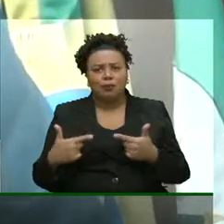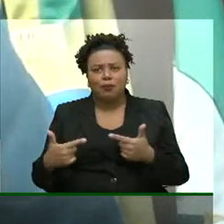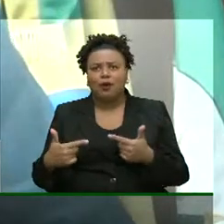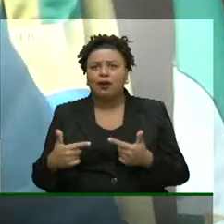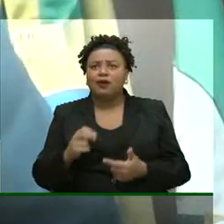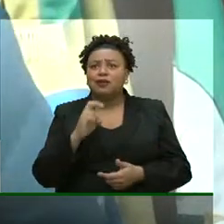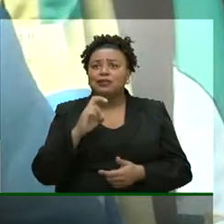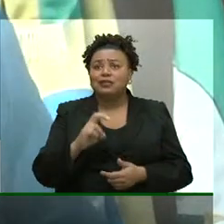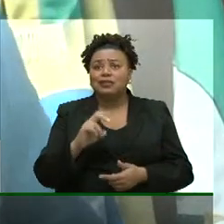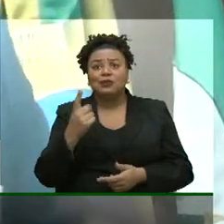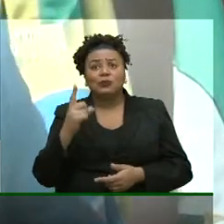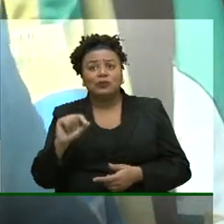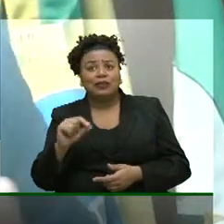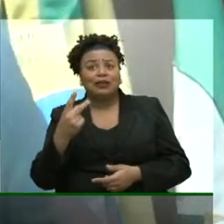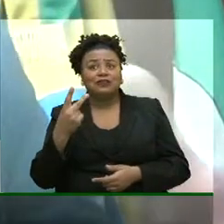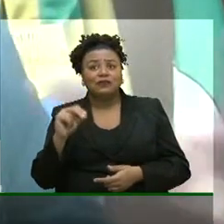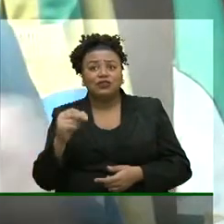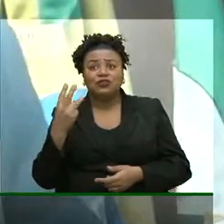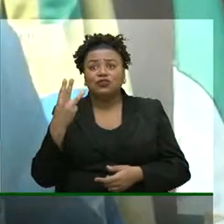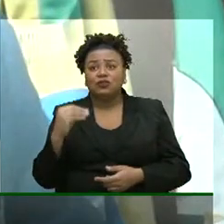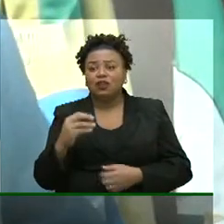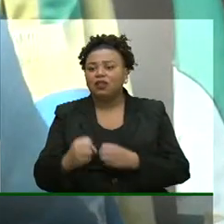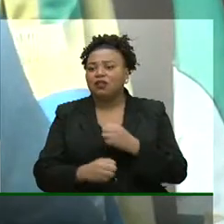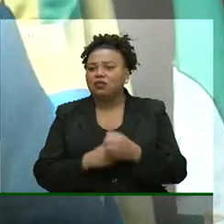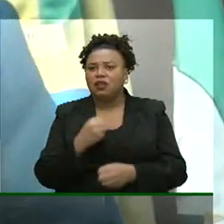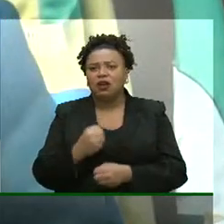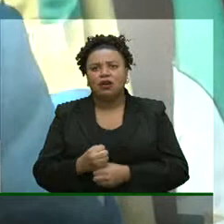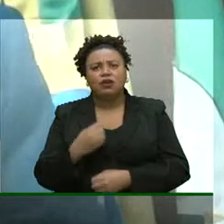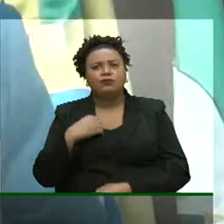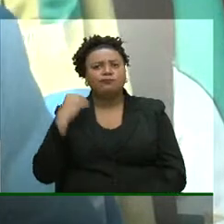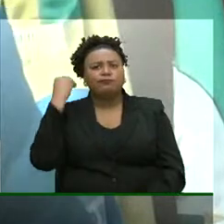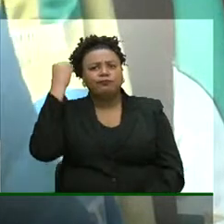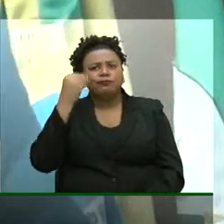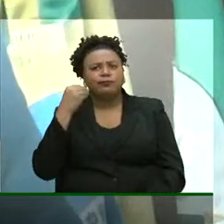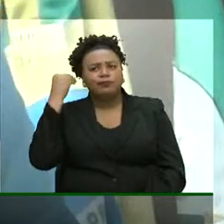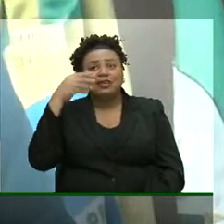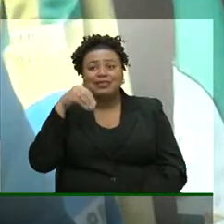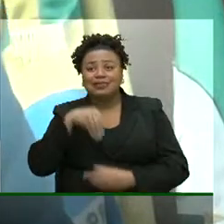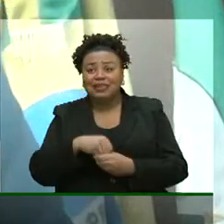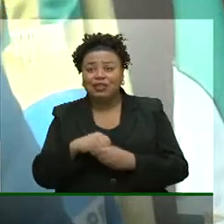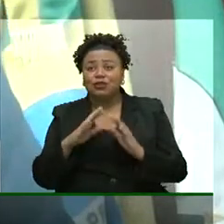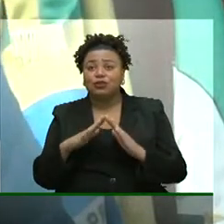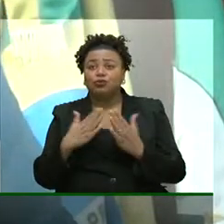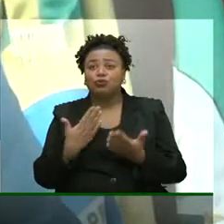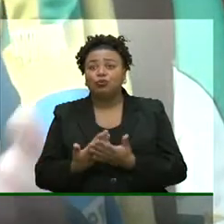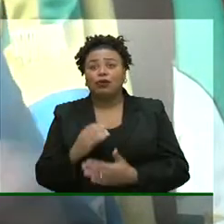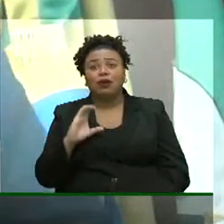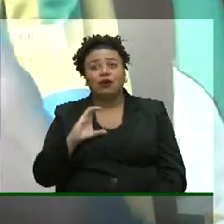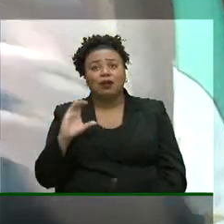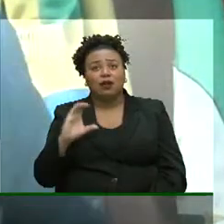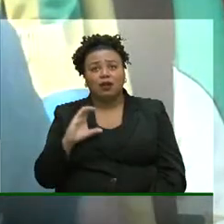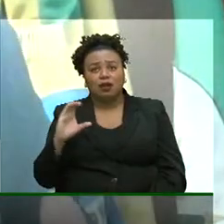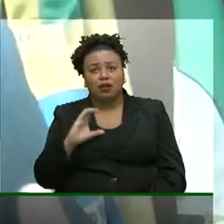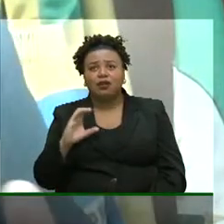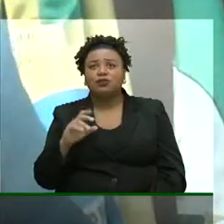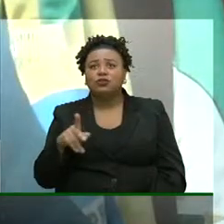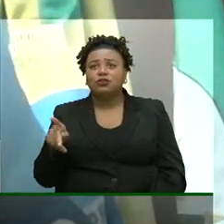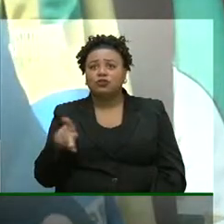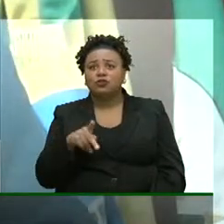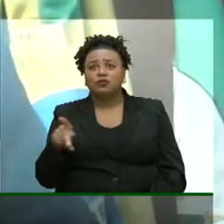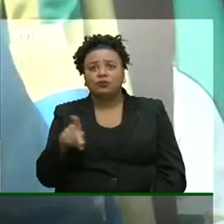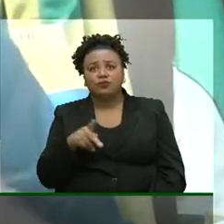de 5, 10, 20, 30 anos, um conhecimento todo dentro das creches, os nossos